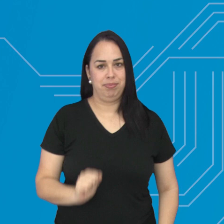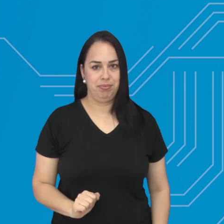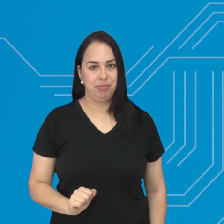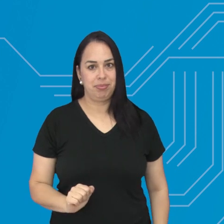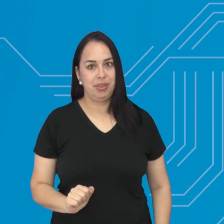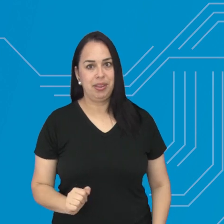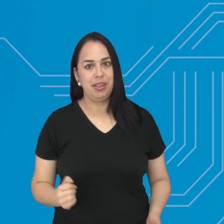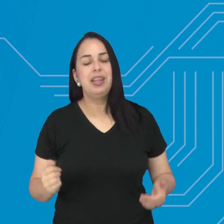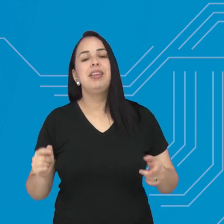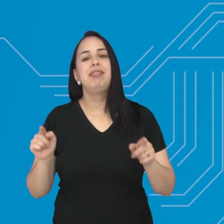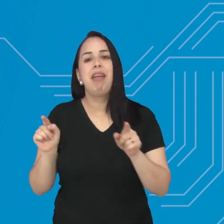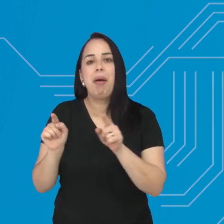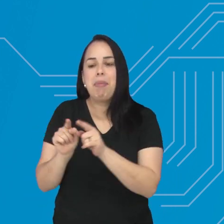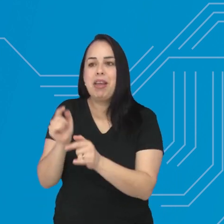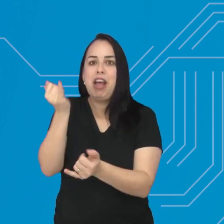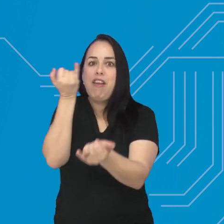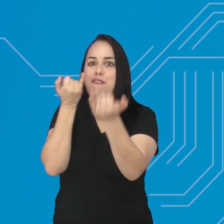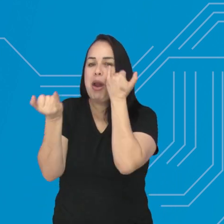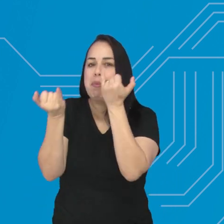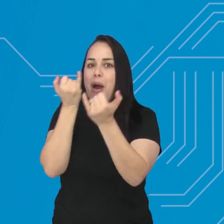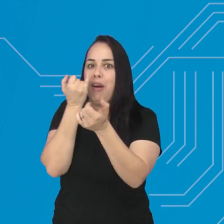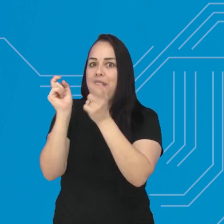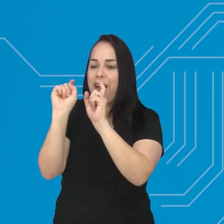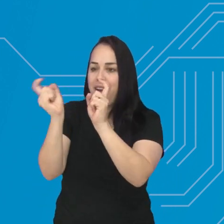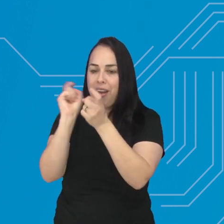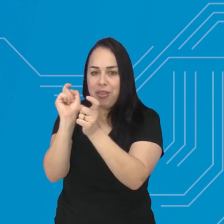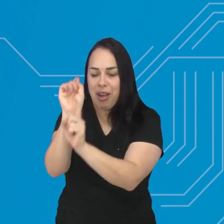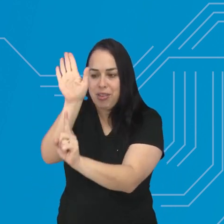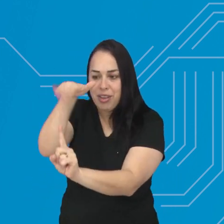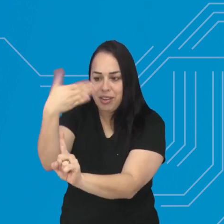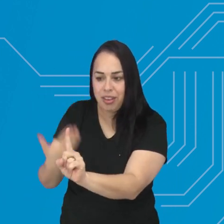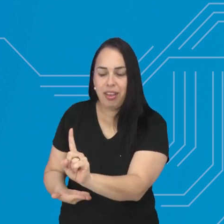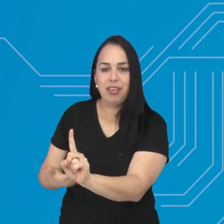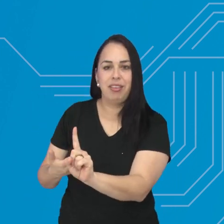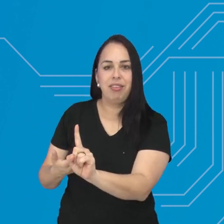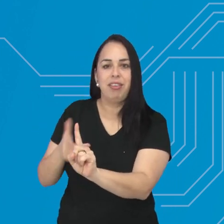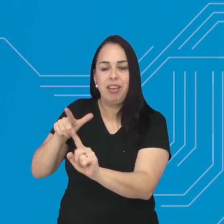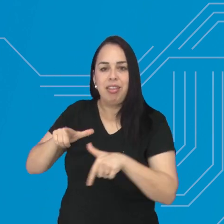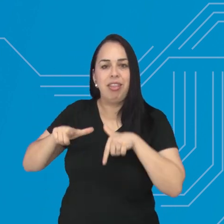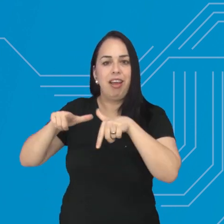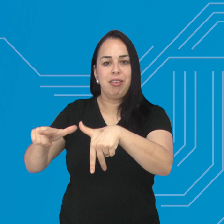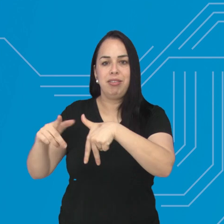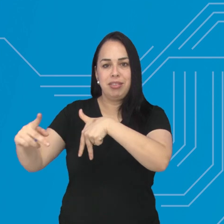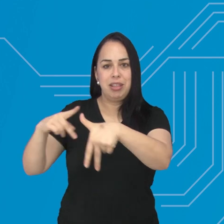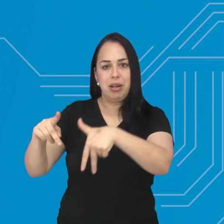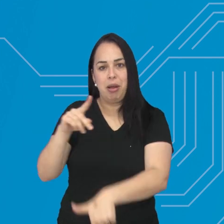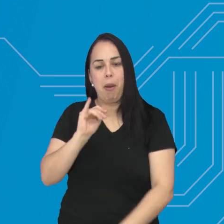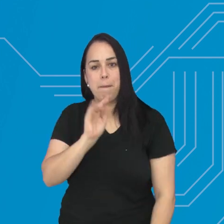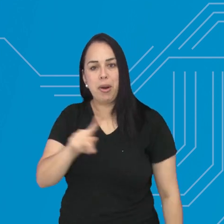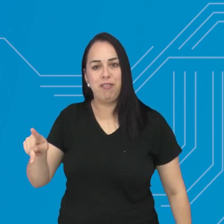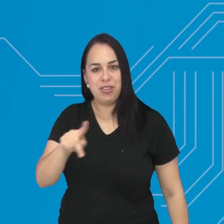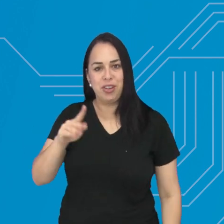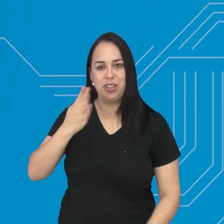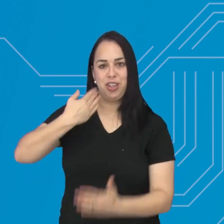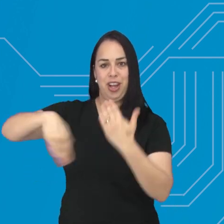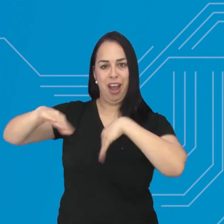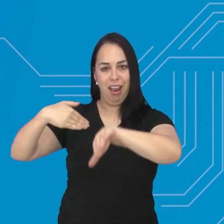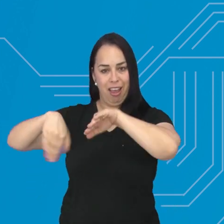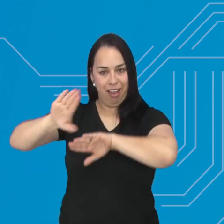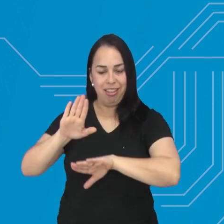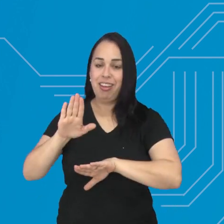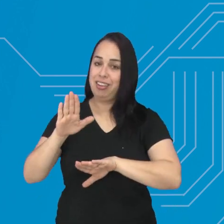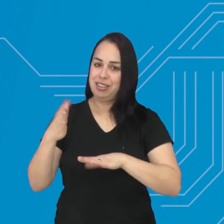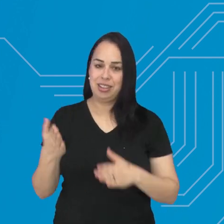terça-feira. E mais, ainda tem os destaques da sessão solene, que concedeu o título de cidadão joseense ao mestre de